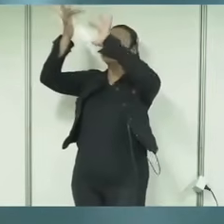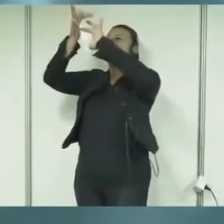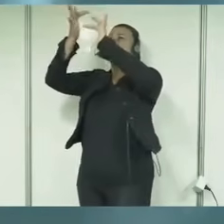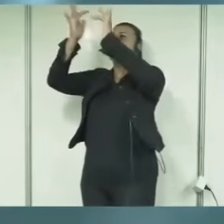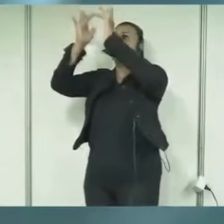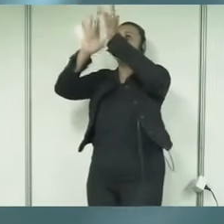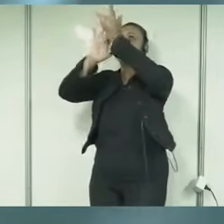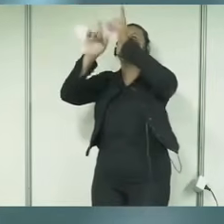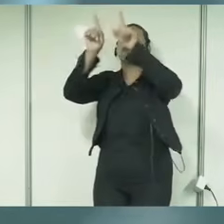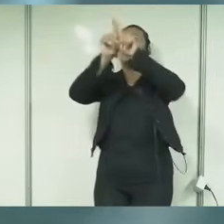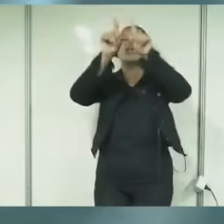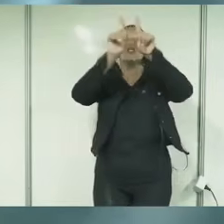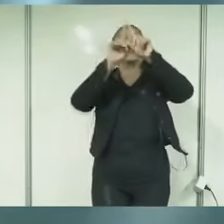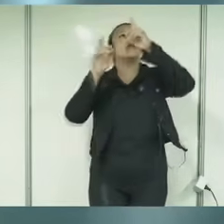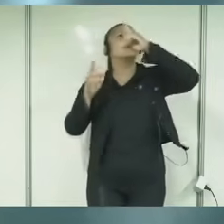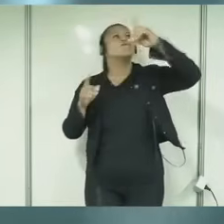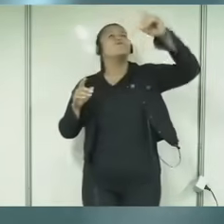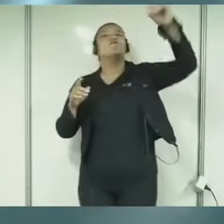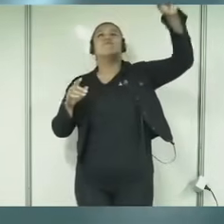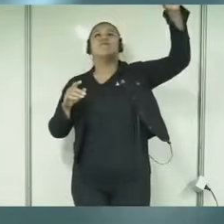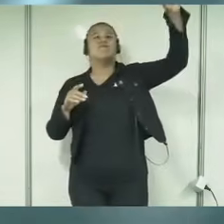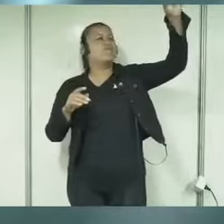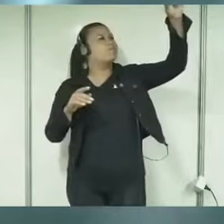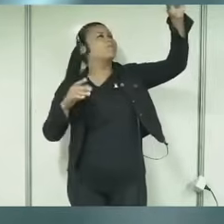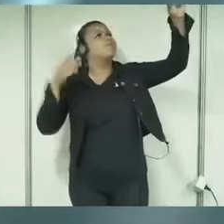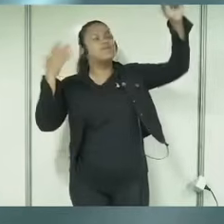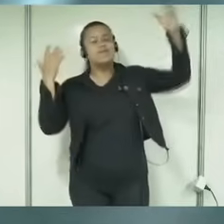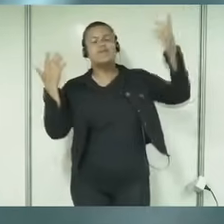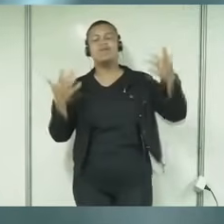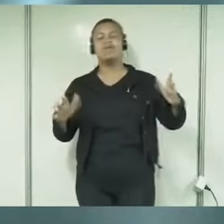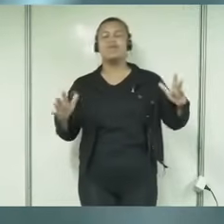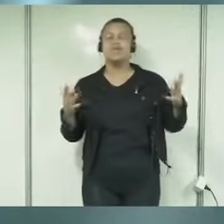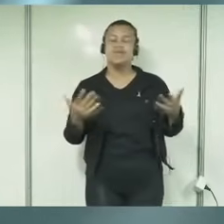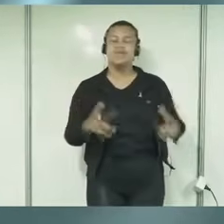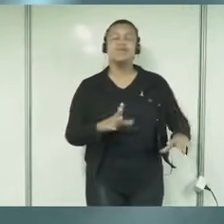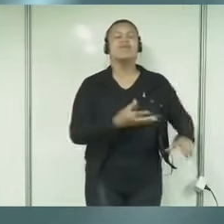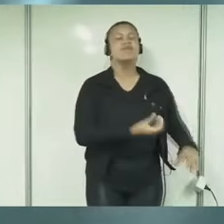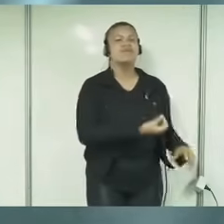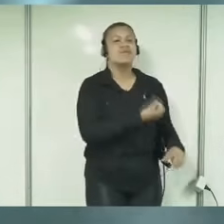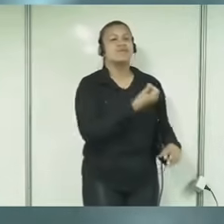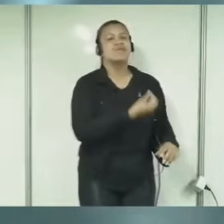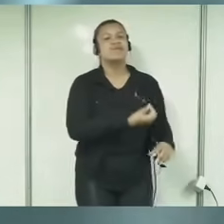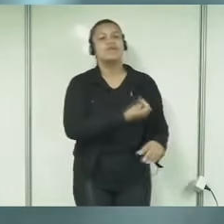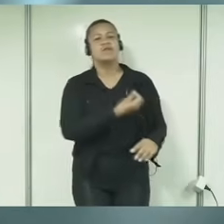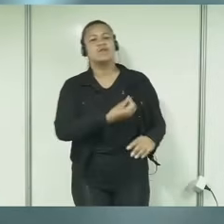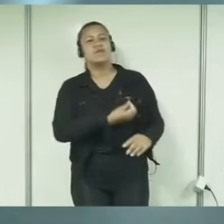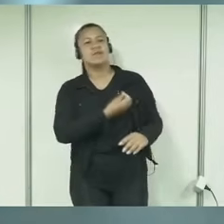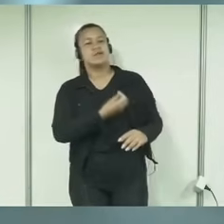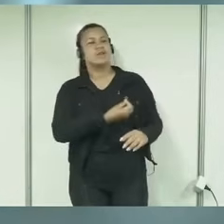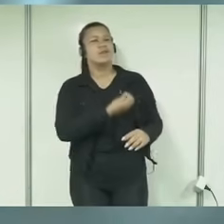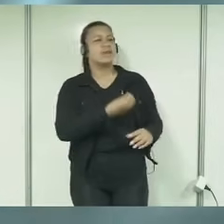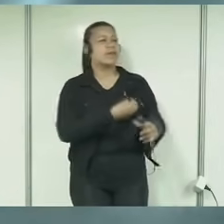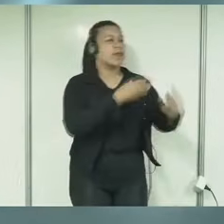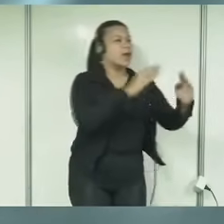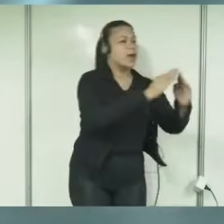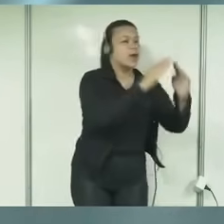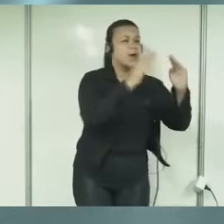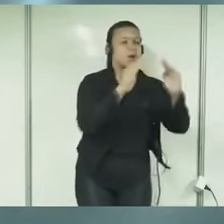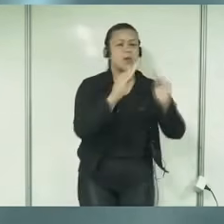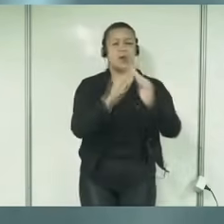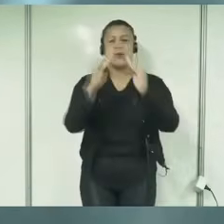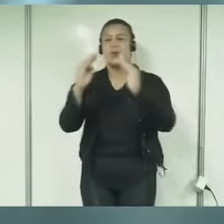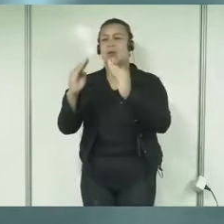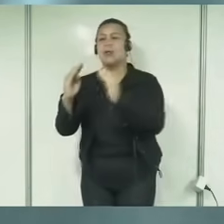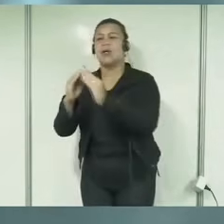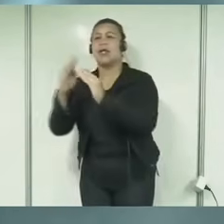Filho eterno e hoje vive em cada lar. E onde